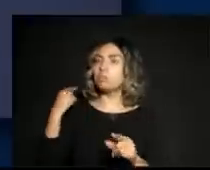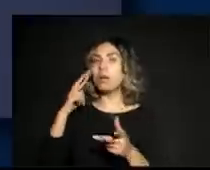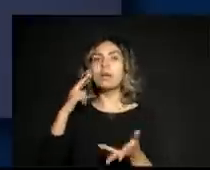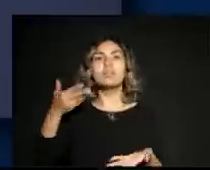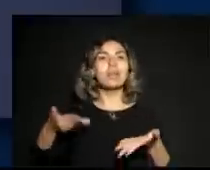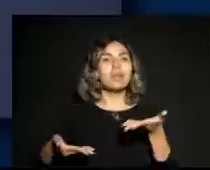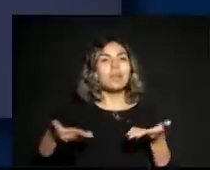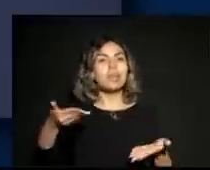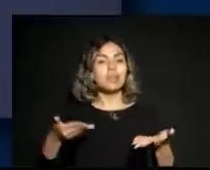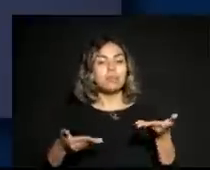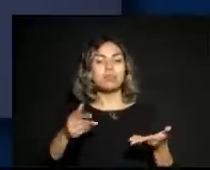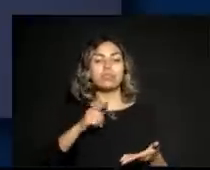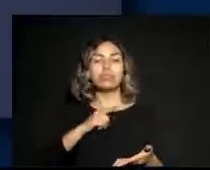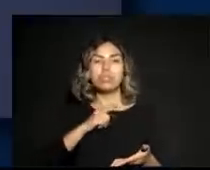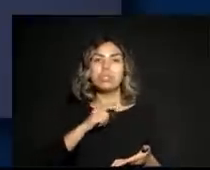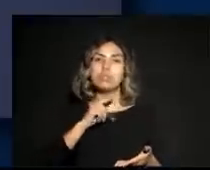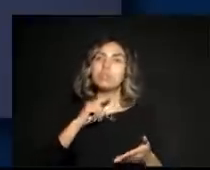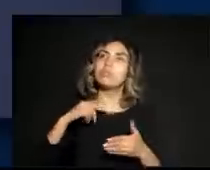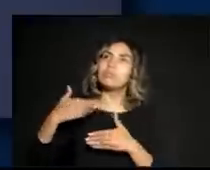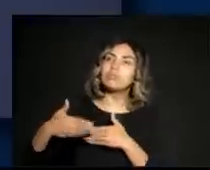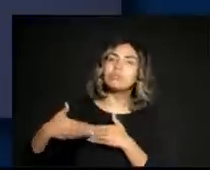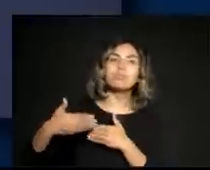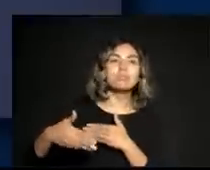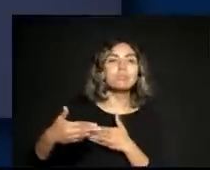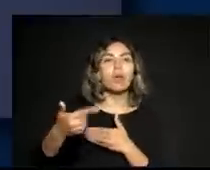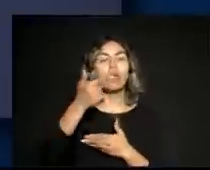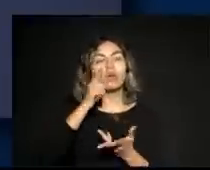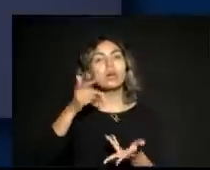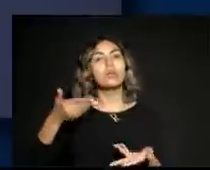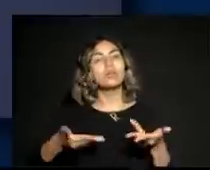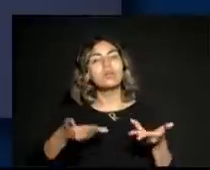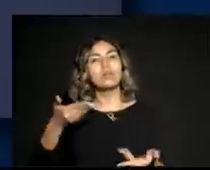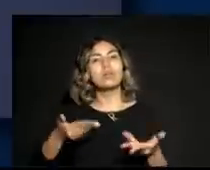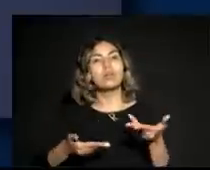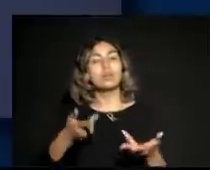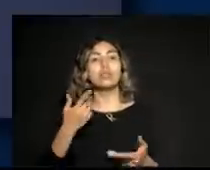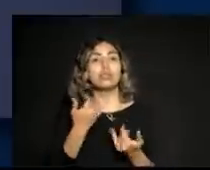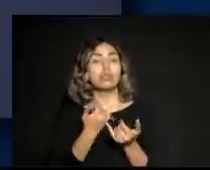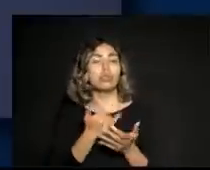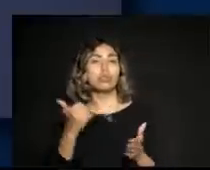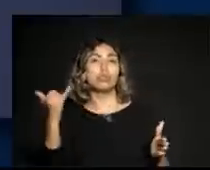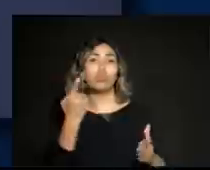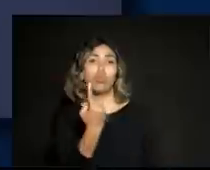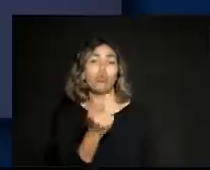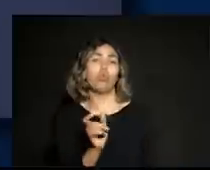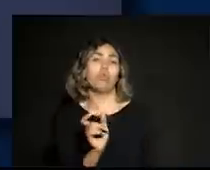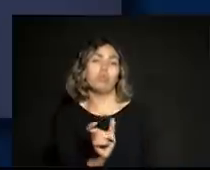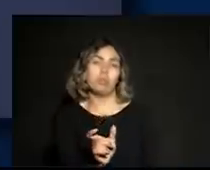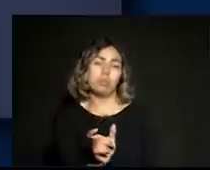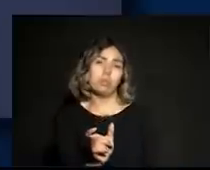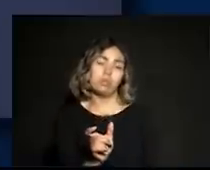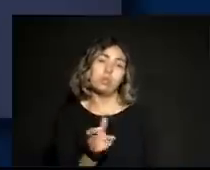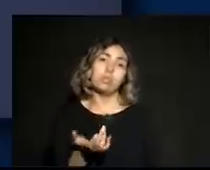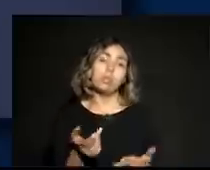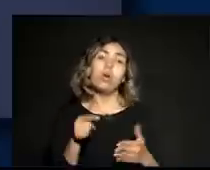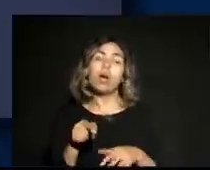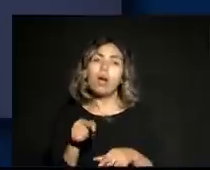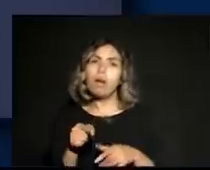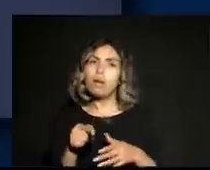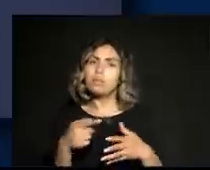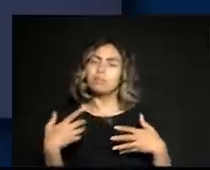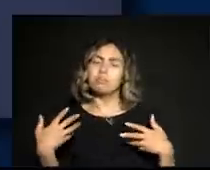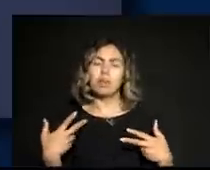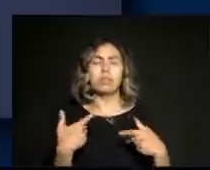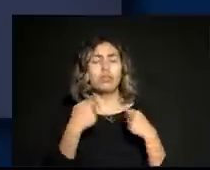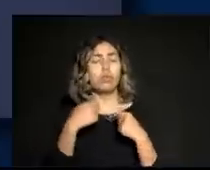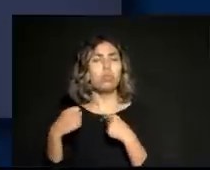equilibrado por alguns anos com taxa de juro de um dígito no Brasil o poder disso